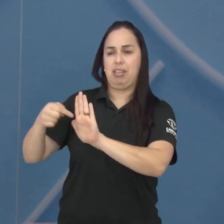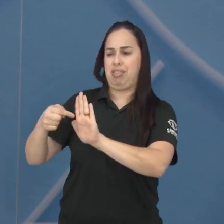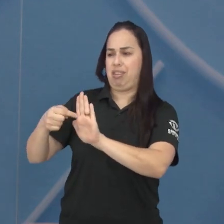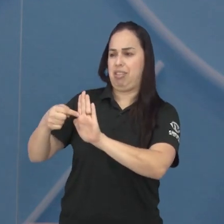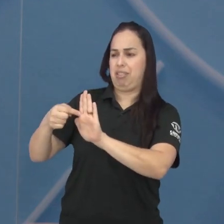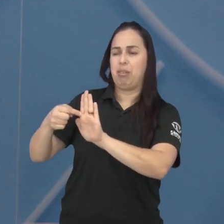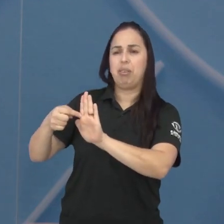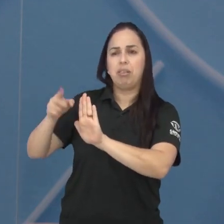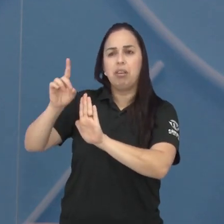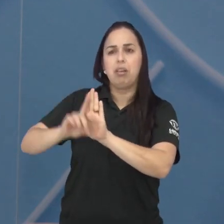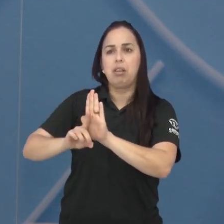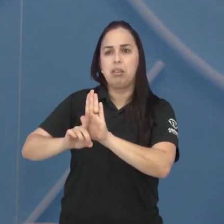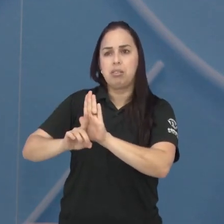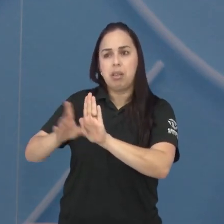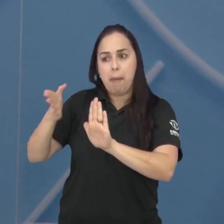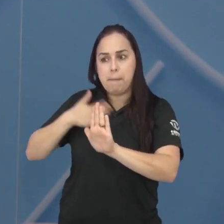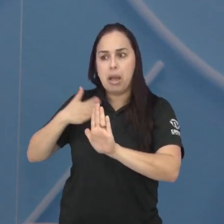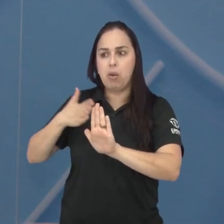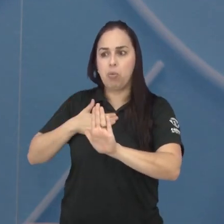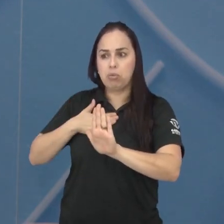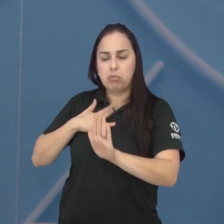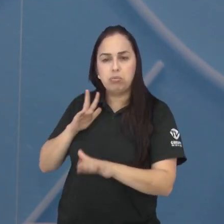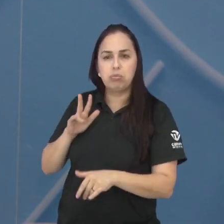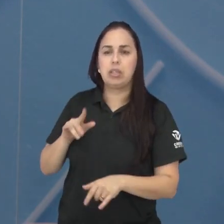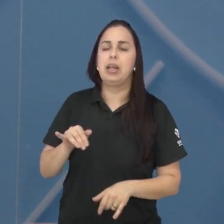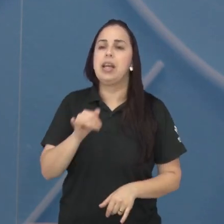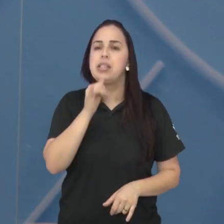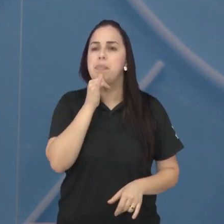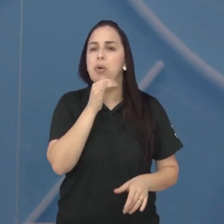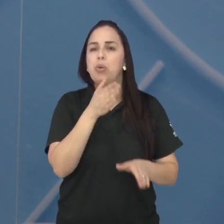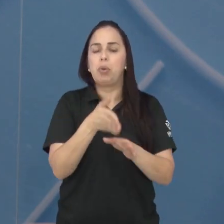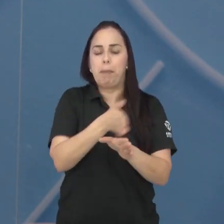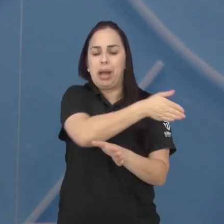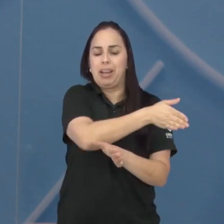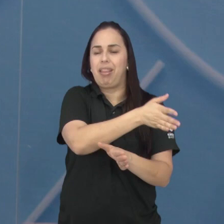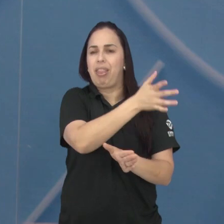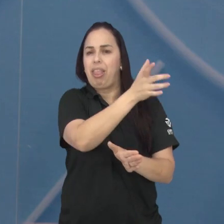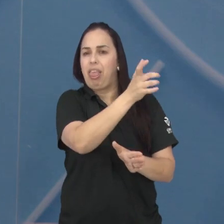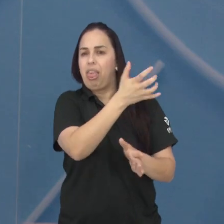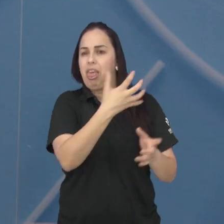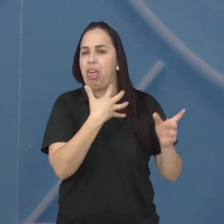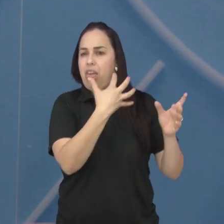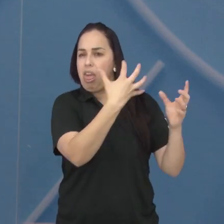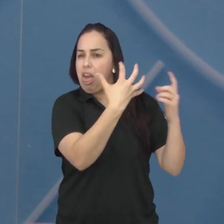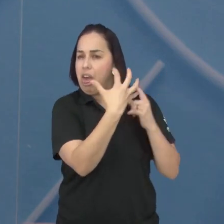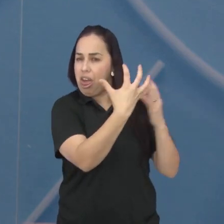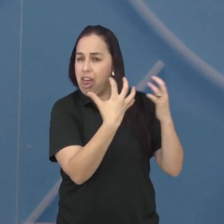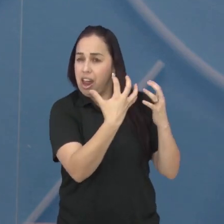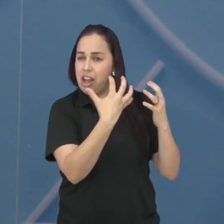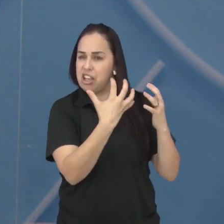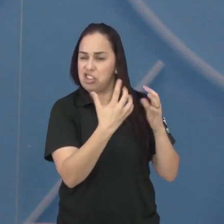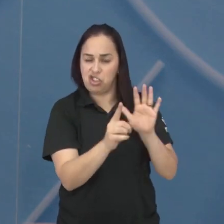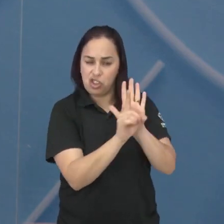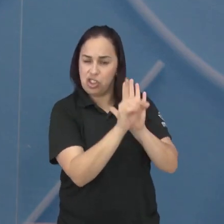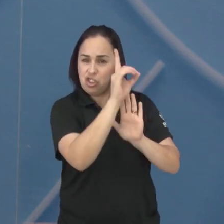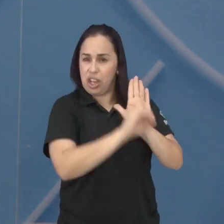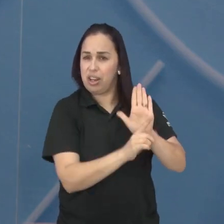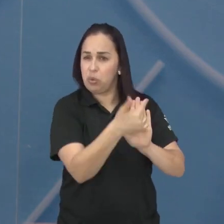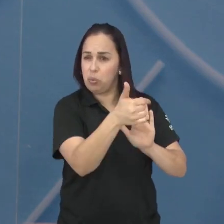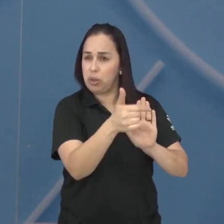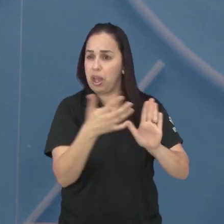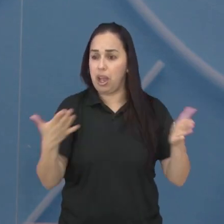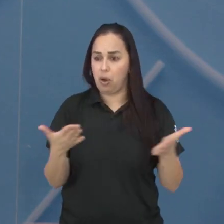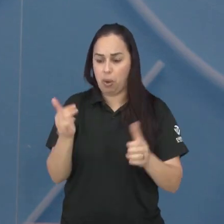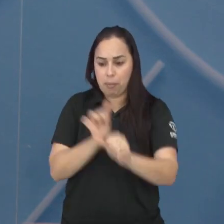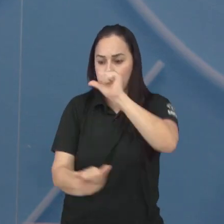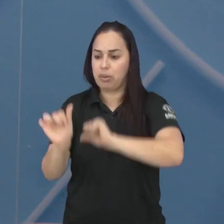estão sendo atacados como foram nos últimos anos recentes, a gente bater o pé e organizar de alguma forma, não precisa